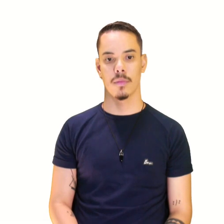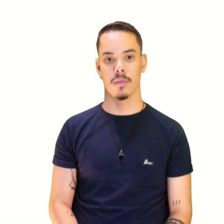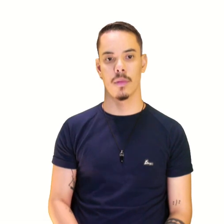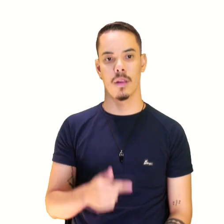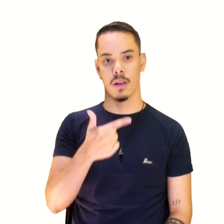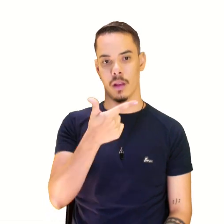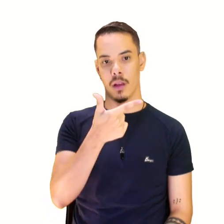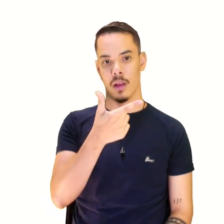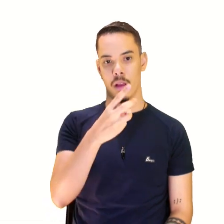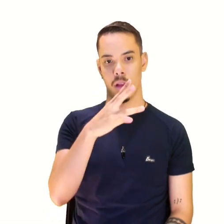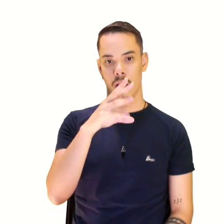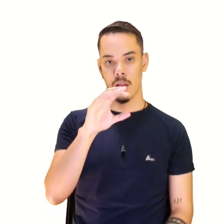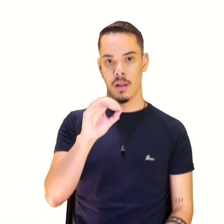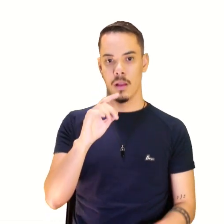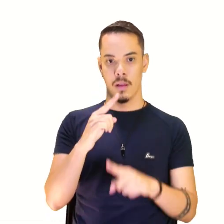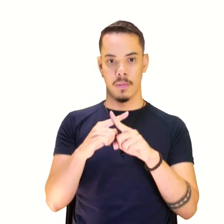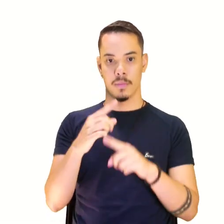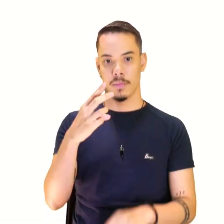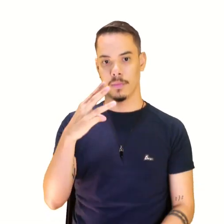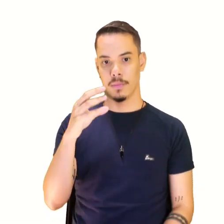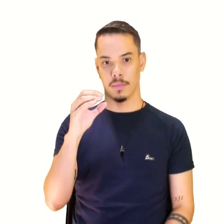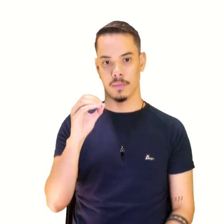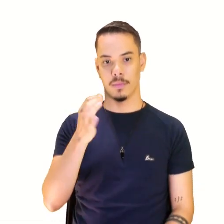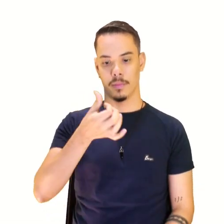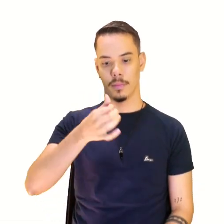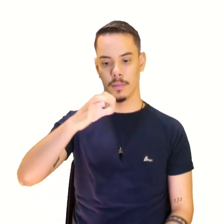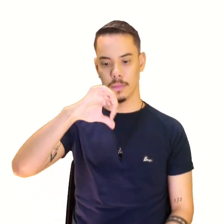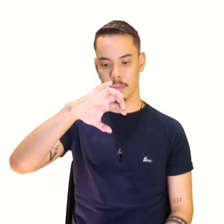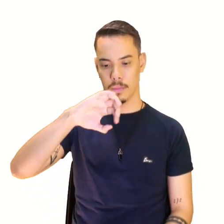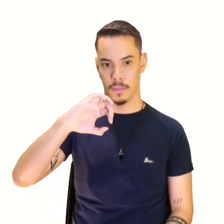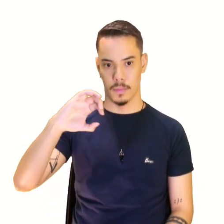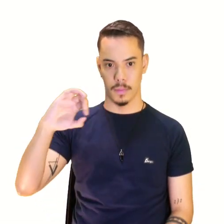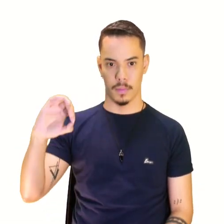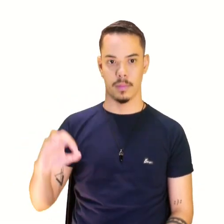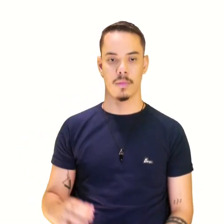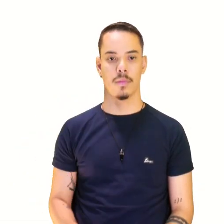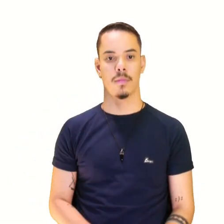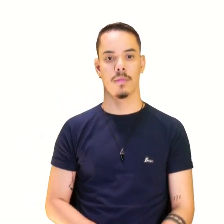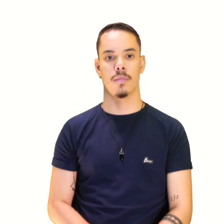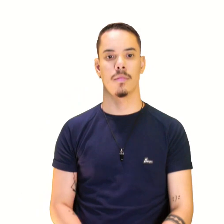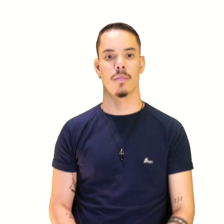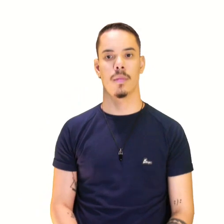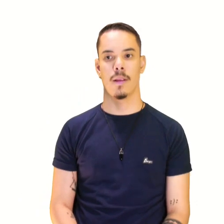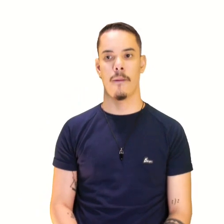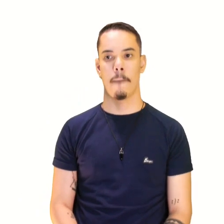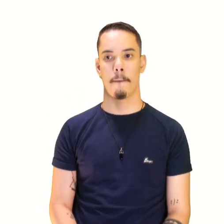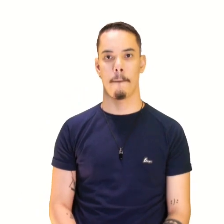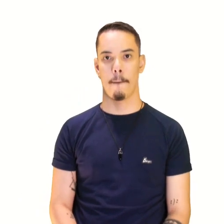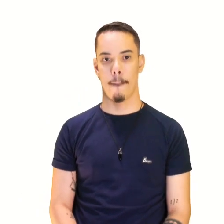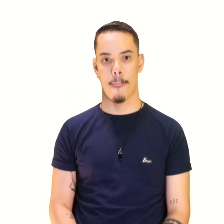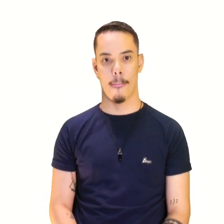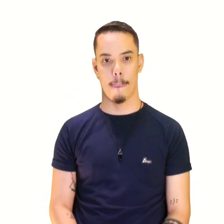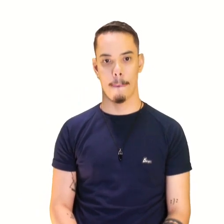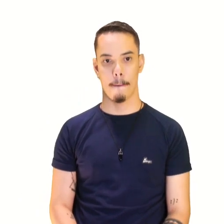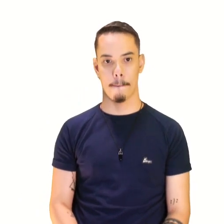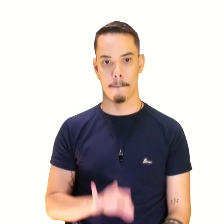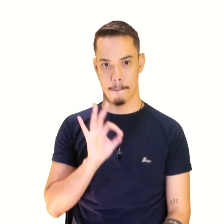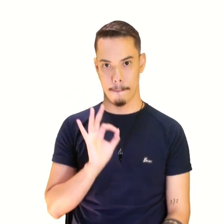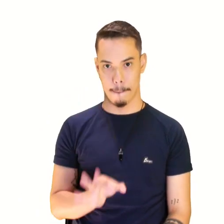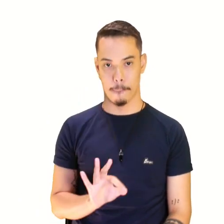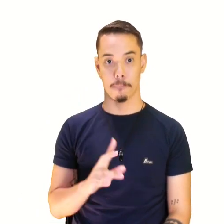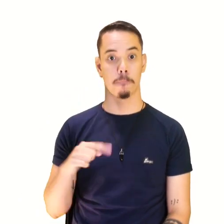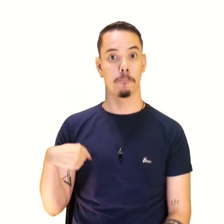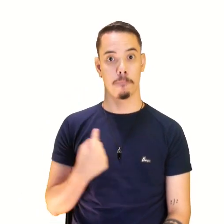30? 6.900. 3 vezes 23 é 69, acrescenta 2 zeros, né? Então, pronto, uma vez que a gente fez